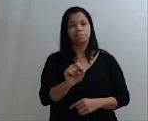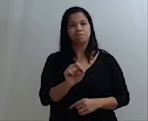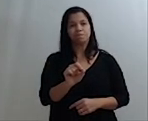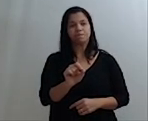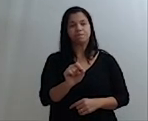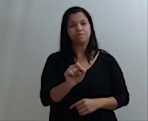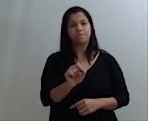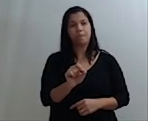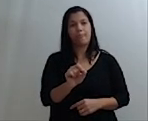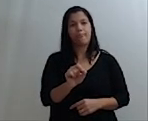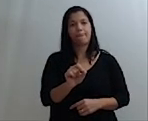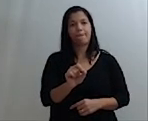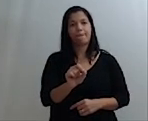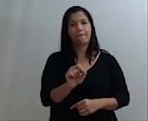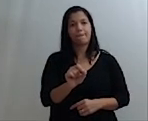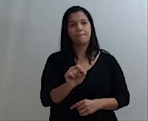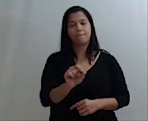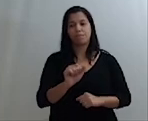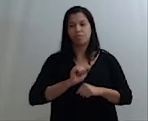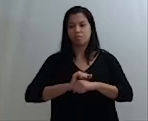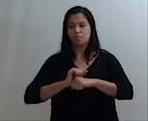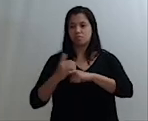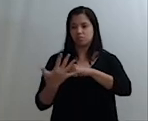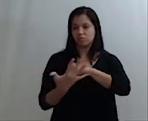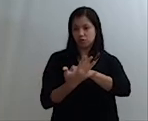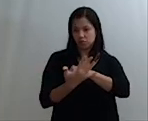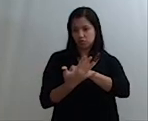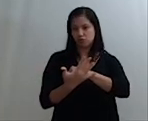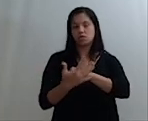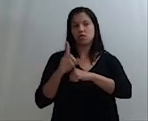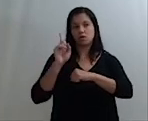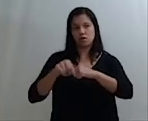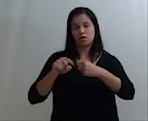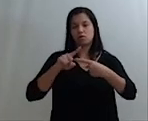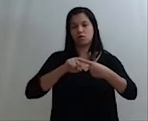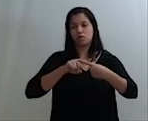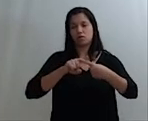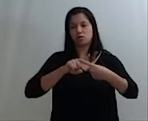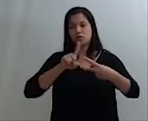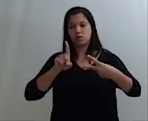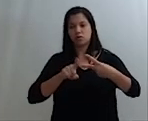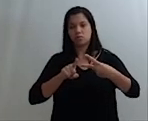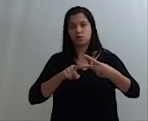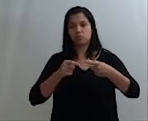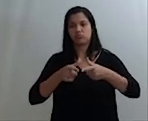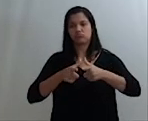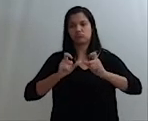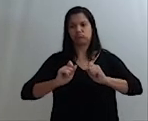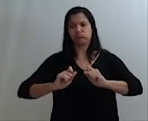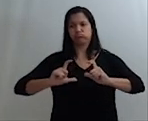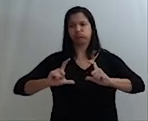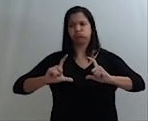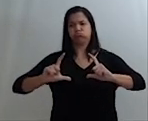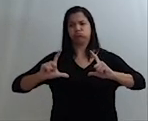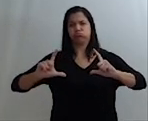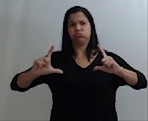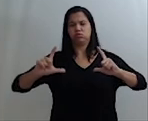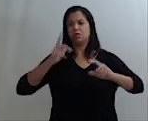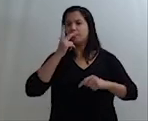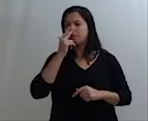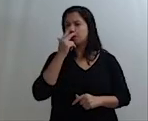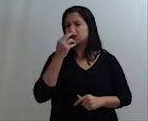eh da pandemia do coronavírus e do número o aumento de casos hoje temos 30 casos